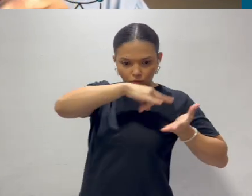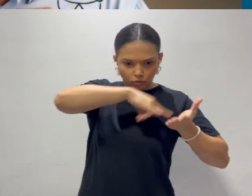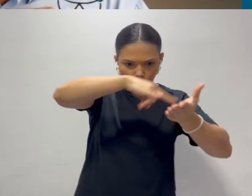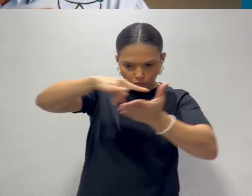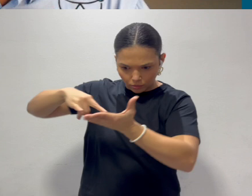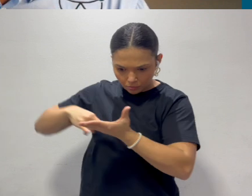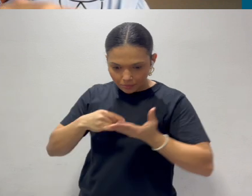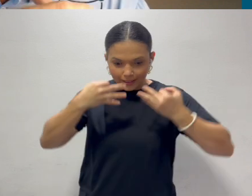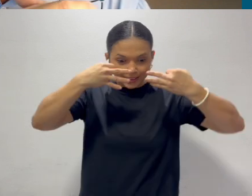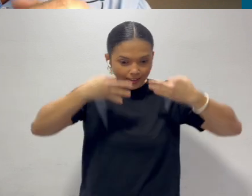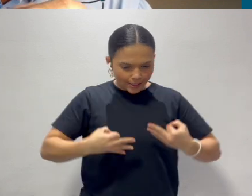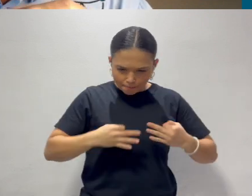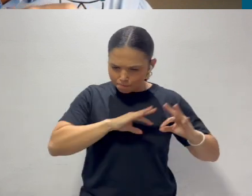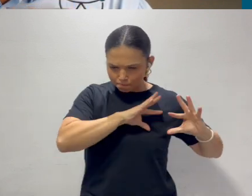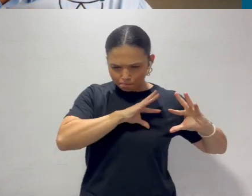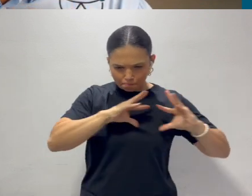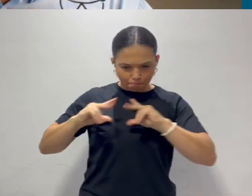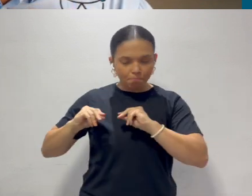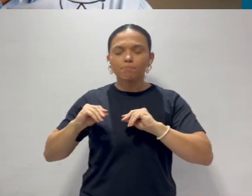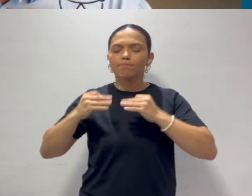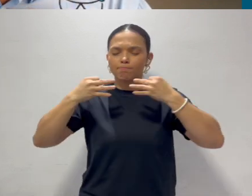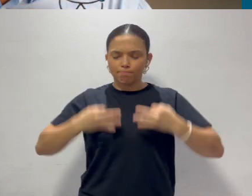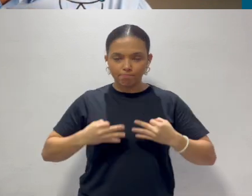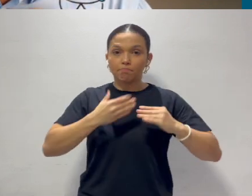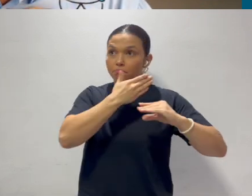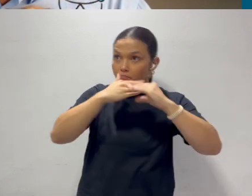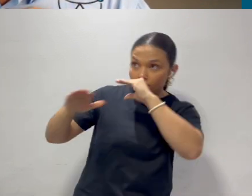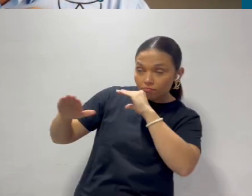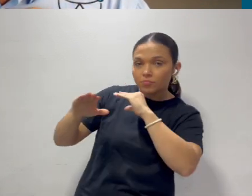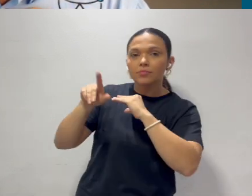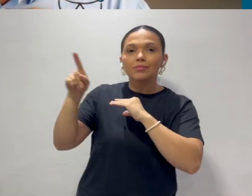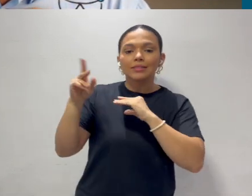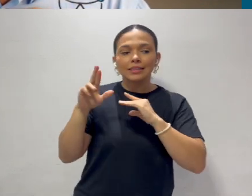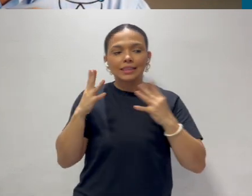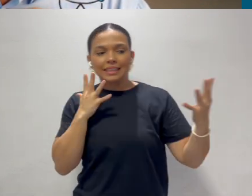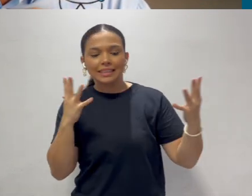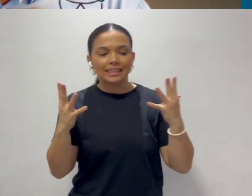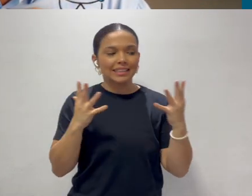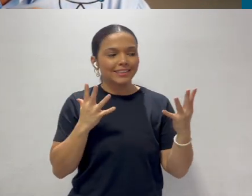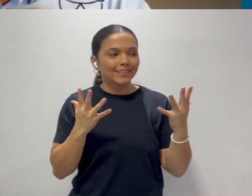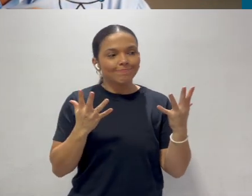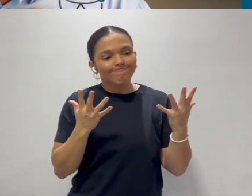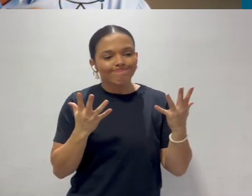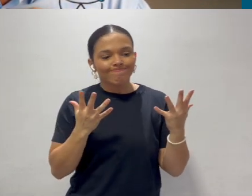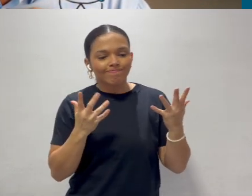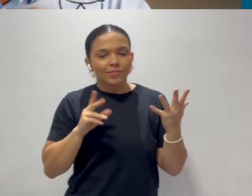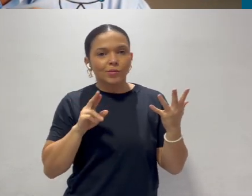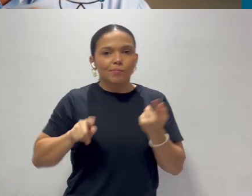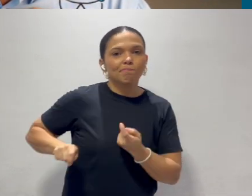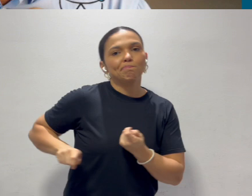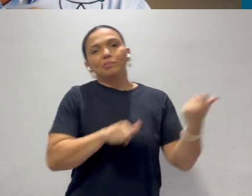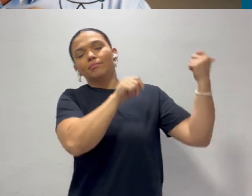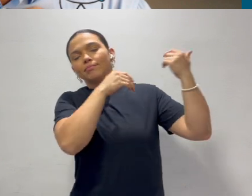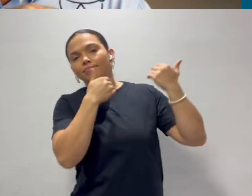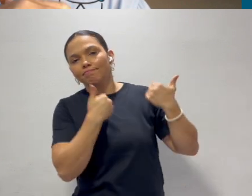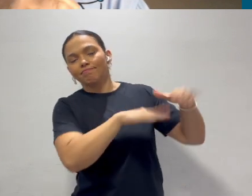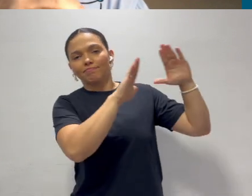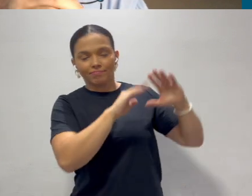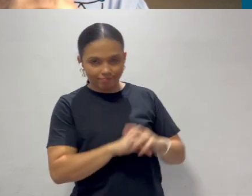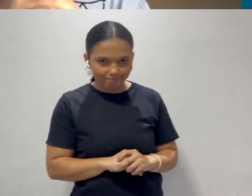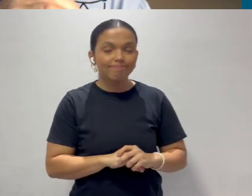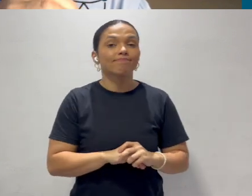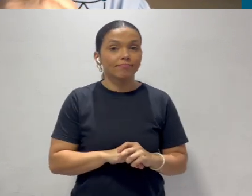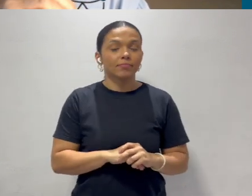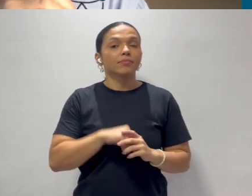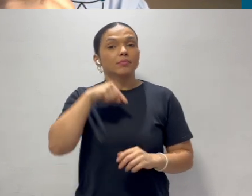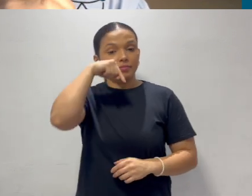processo correto acaba deixando ele sem saída, né, Suzane? Sim, exatamente. Aqui na Aposenta, eu procuro